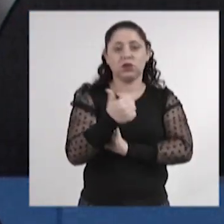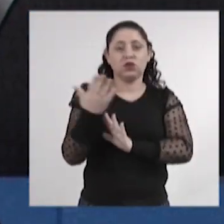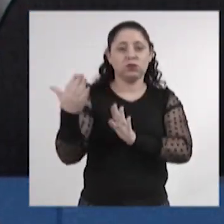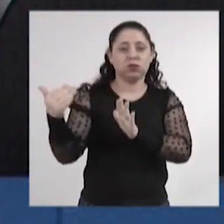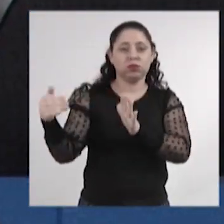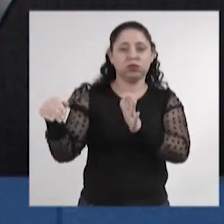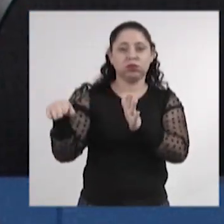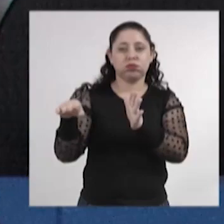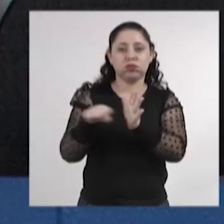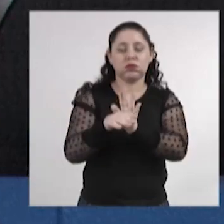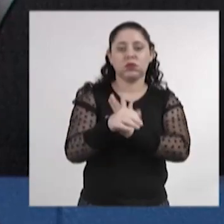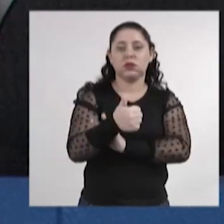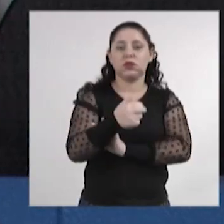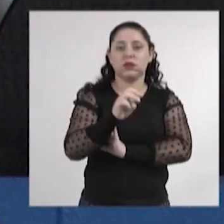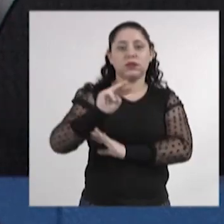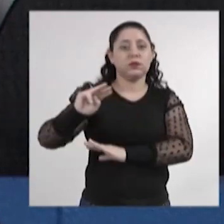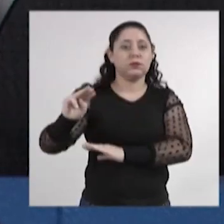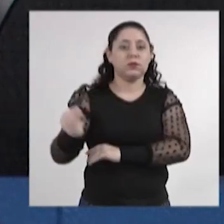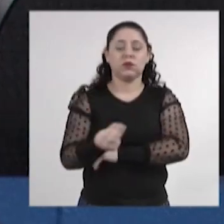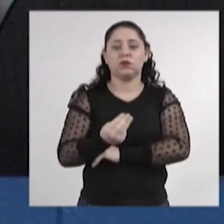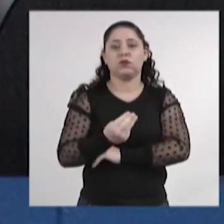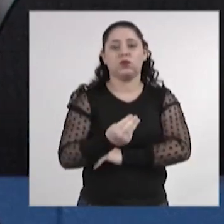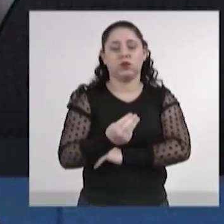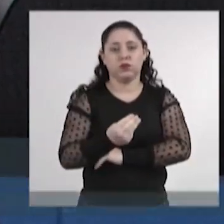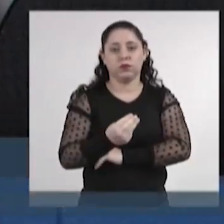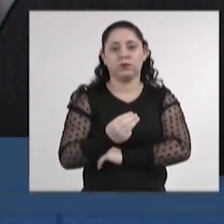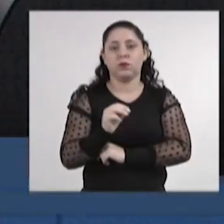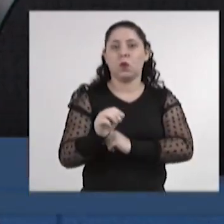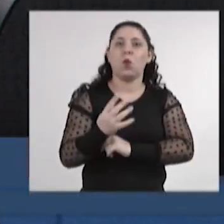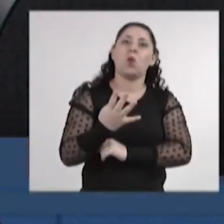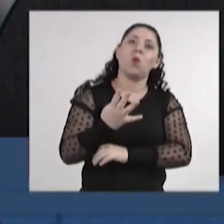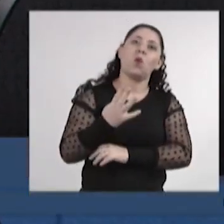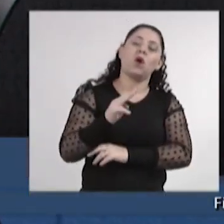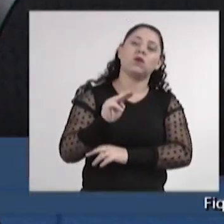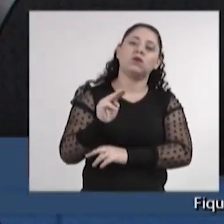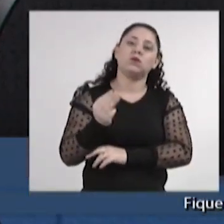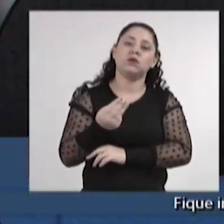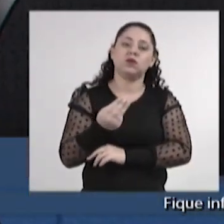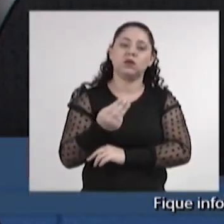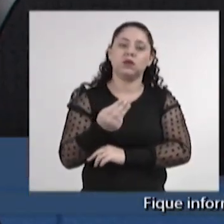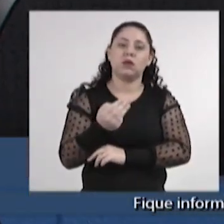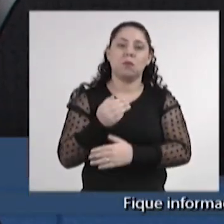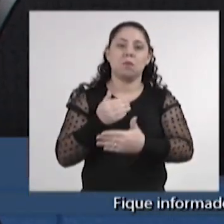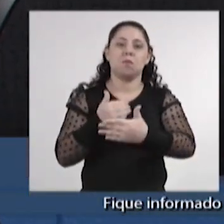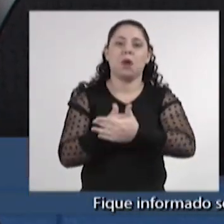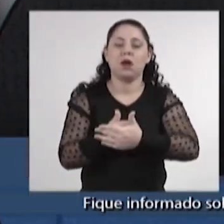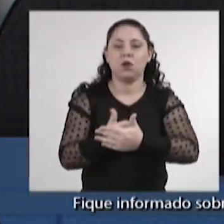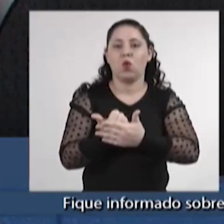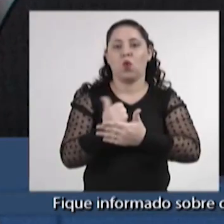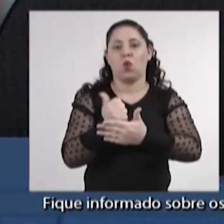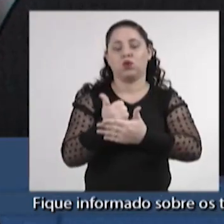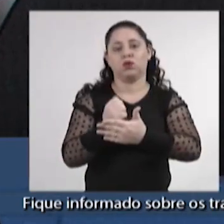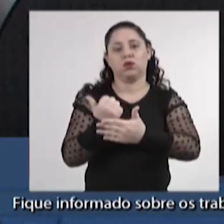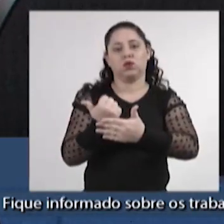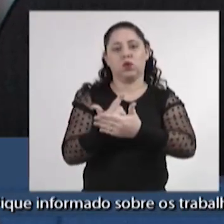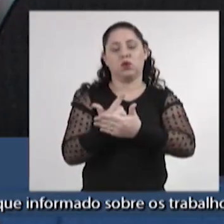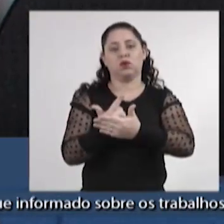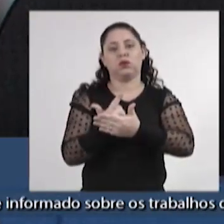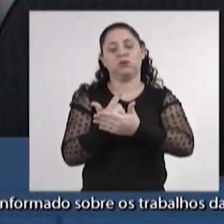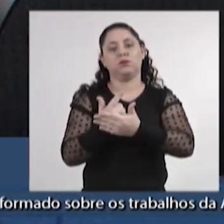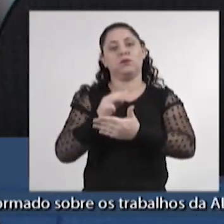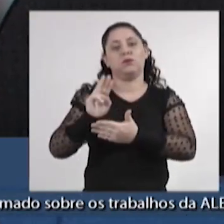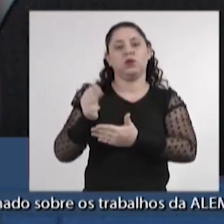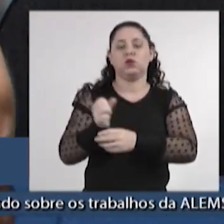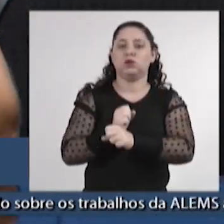que chega para a gente lá são 15 milhões. Sai da Itaipu em torno de 4 milhões, então fica retido entre 11 e 12 milhões,